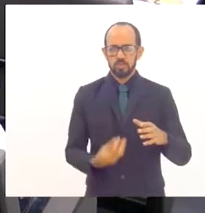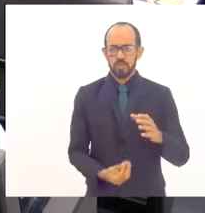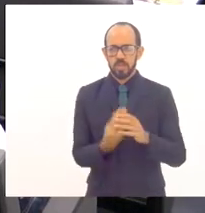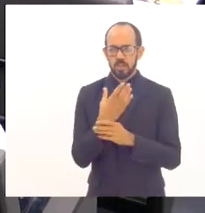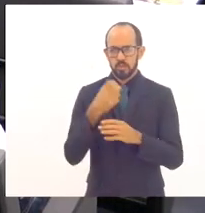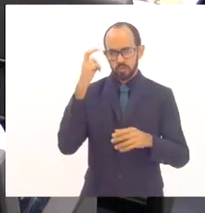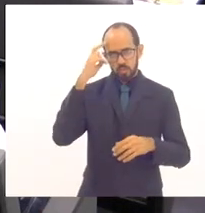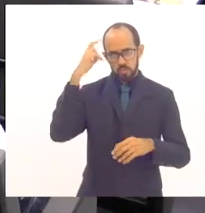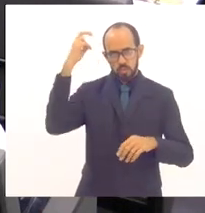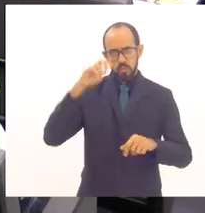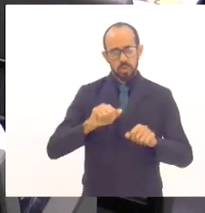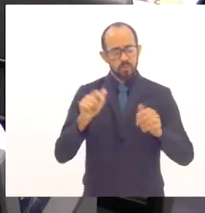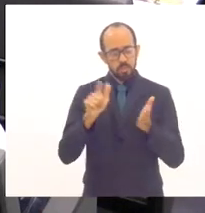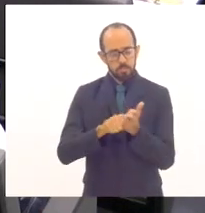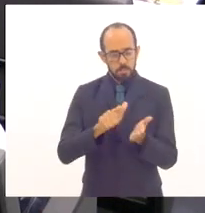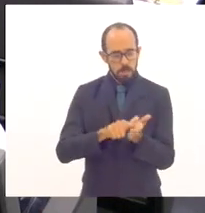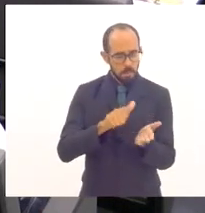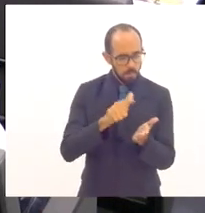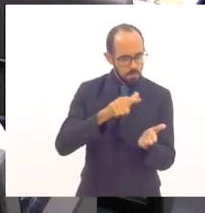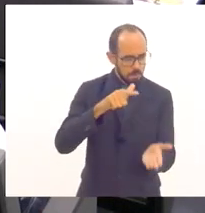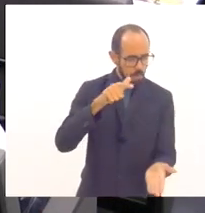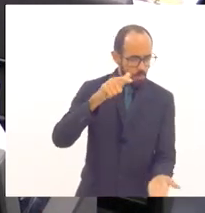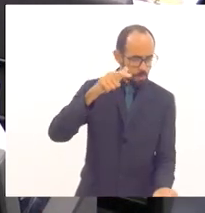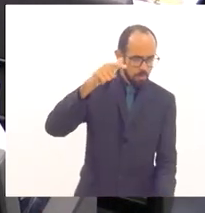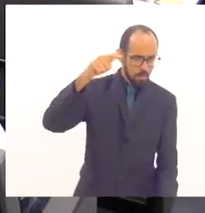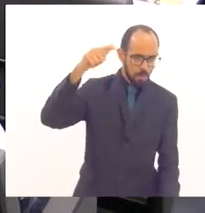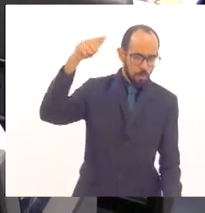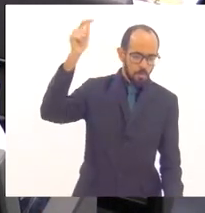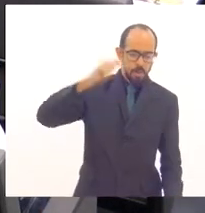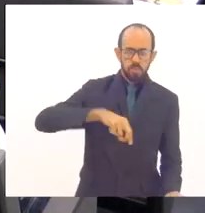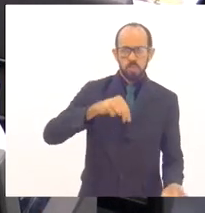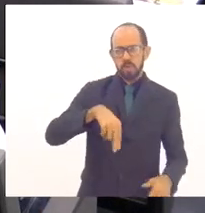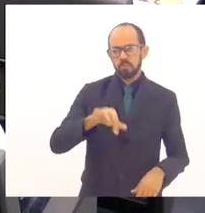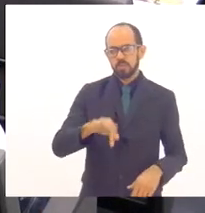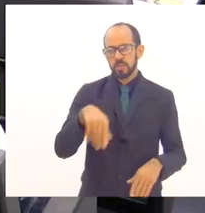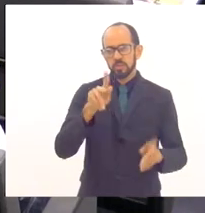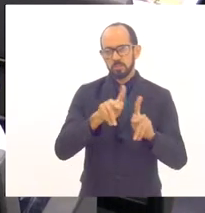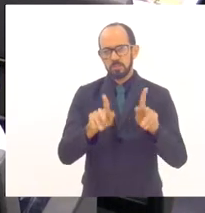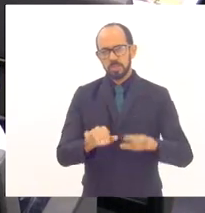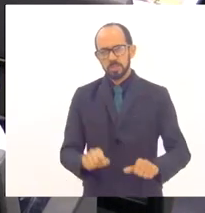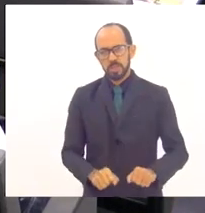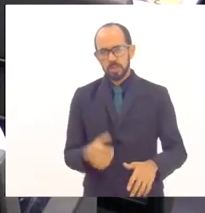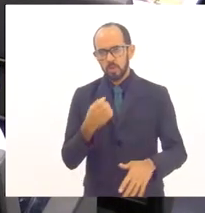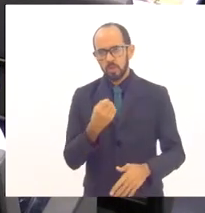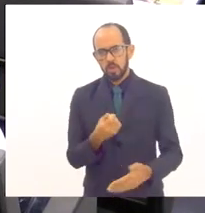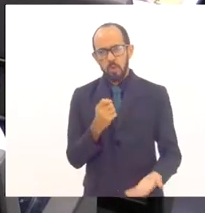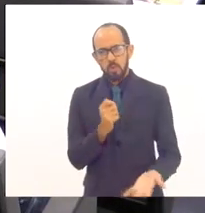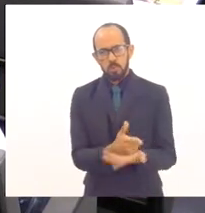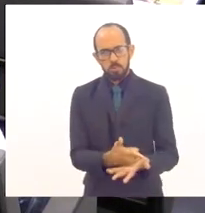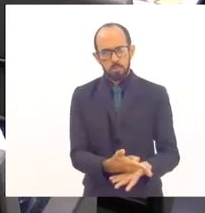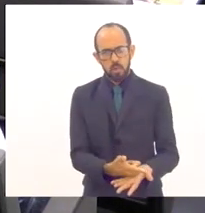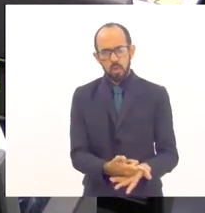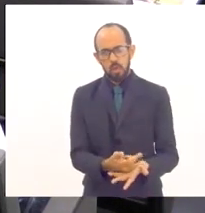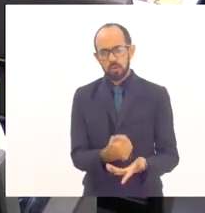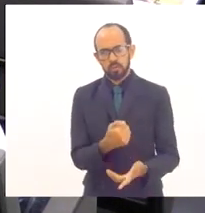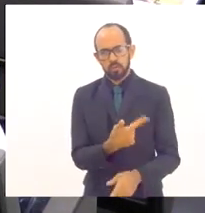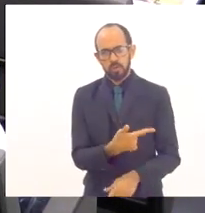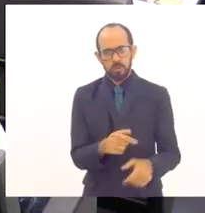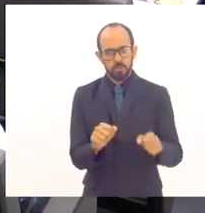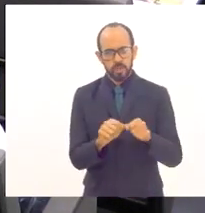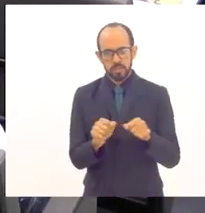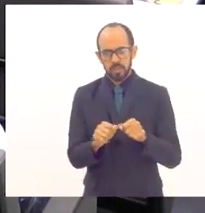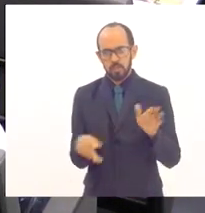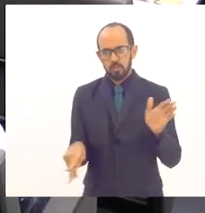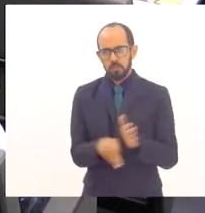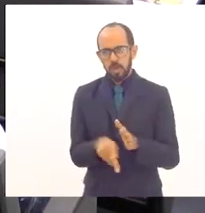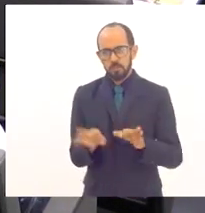tempo juntando papelada, nota fiscal de pizza que comprou para não sei quantos, do que fazendo o próprio projeto.